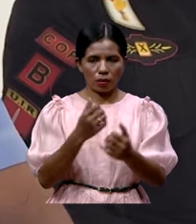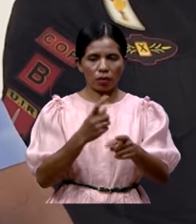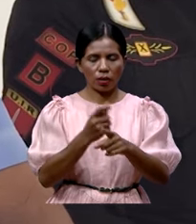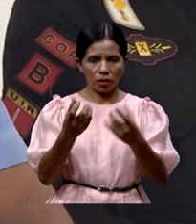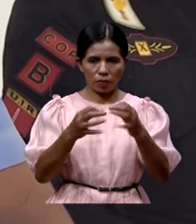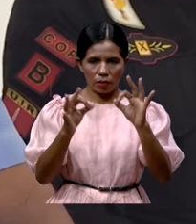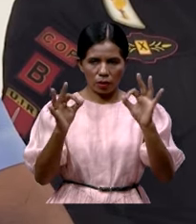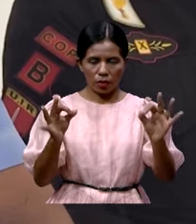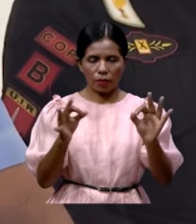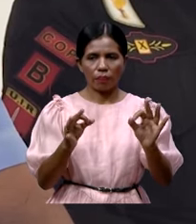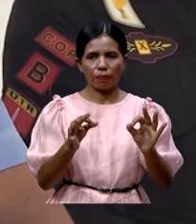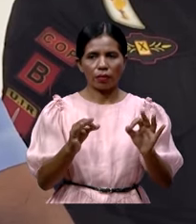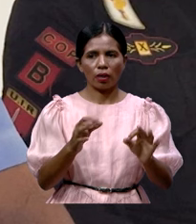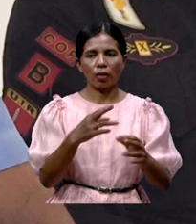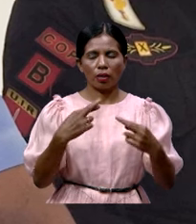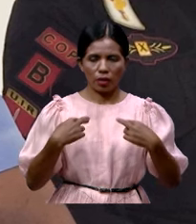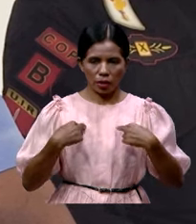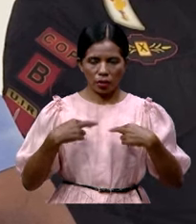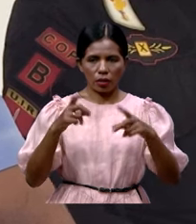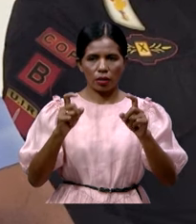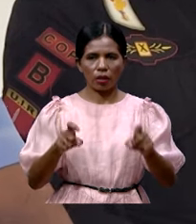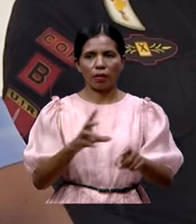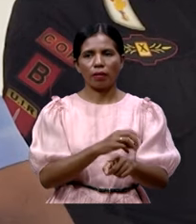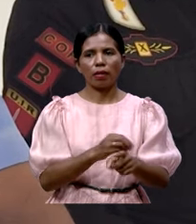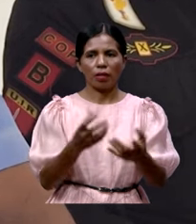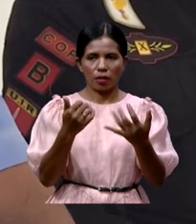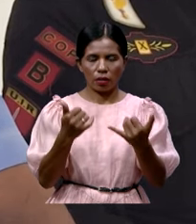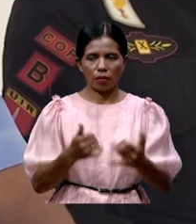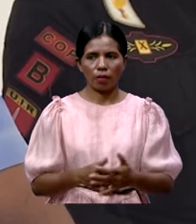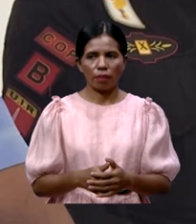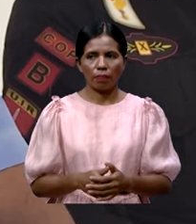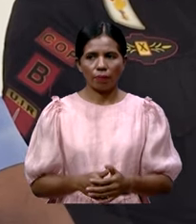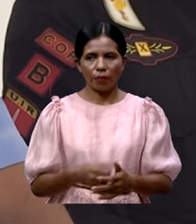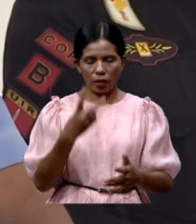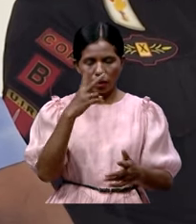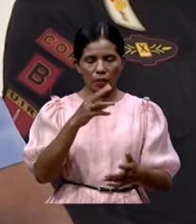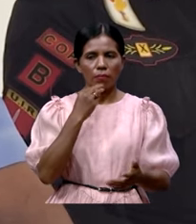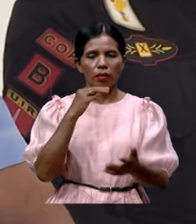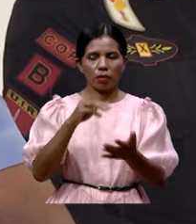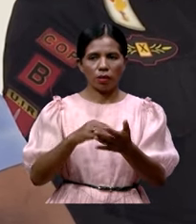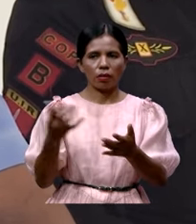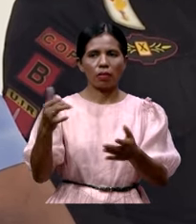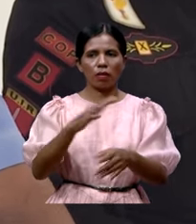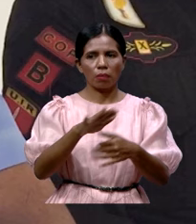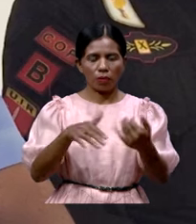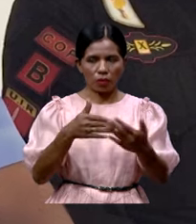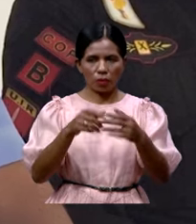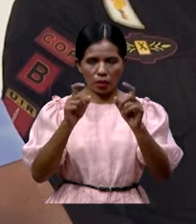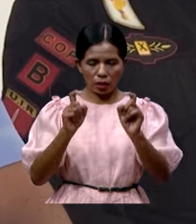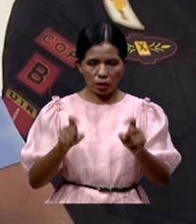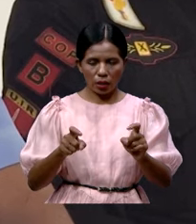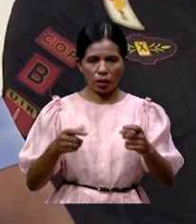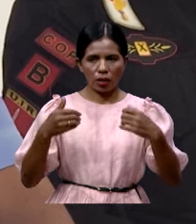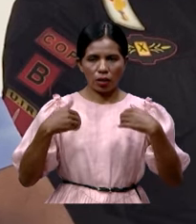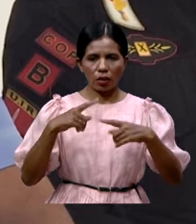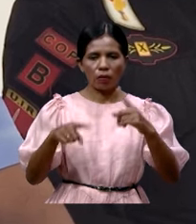outro cara que tem que descansar, tem que descansar. Ir nem a lei ele menos basira. Depois ir outro tem o princípio que tá.